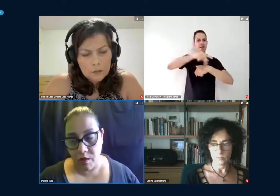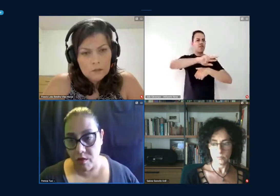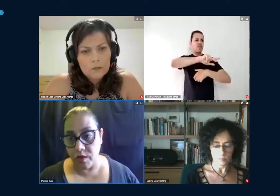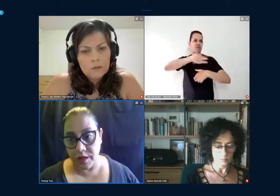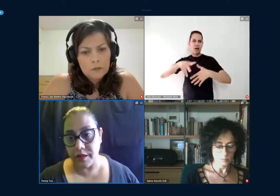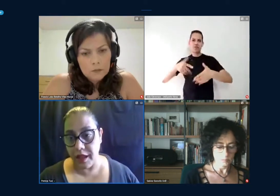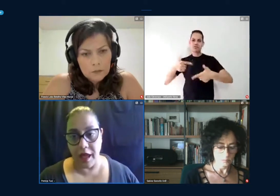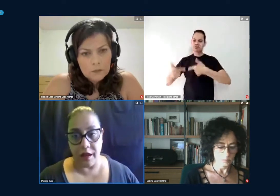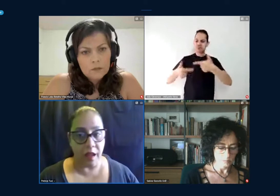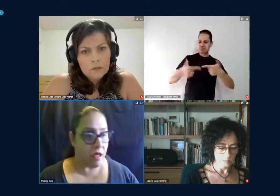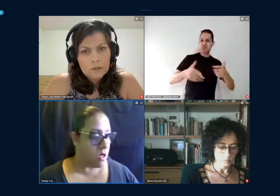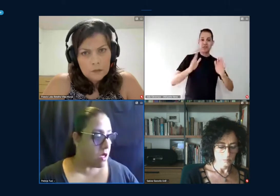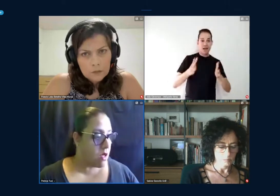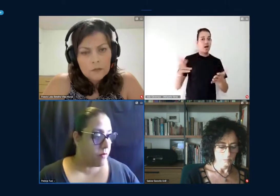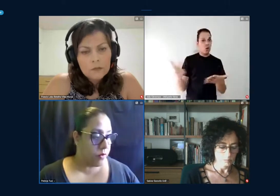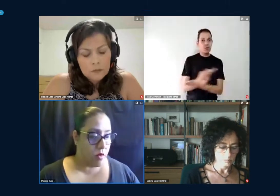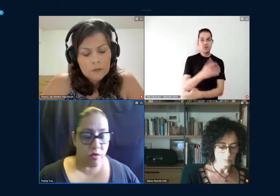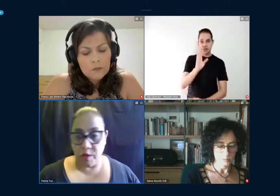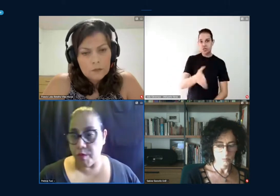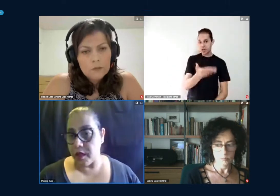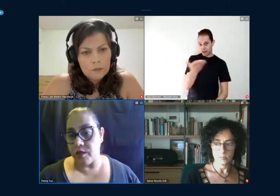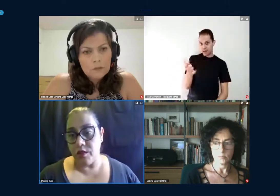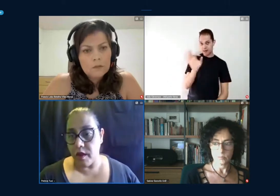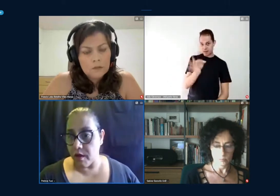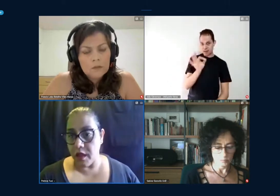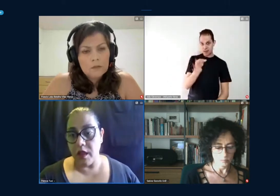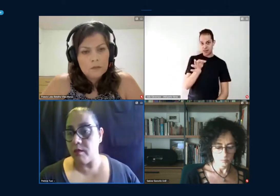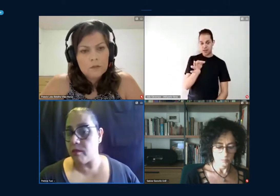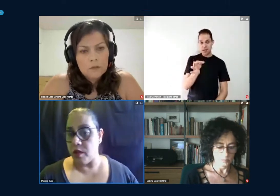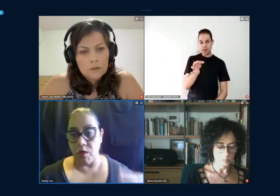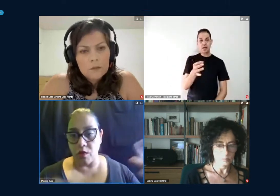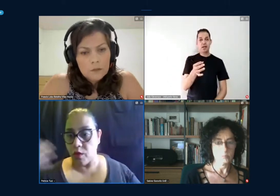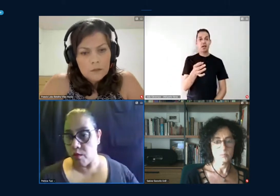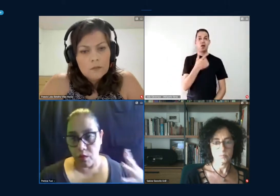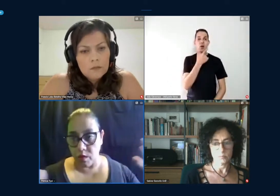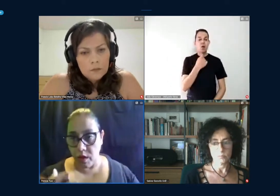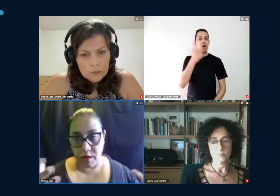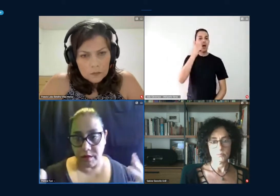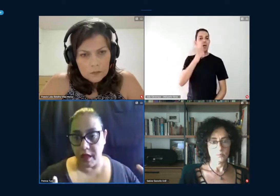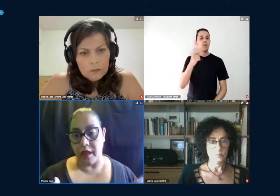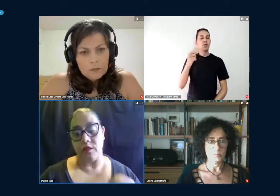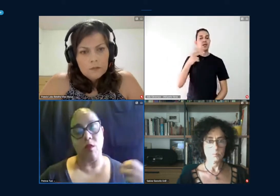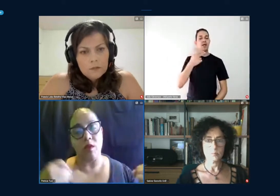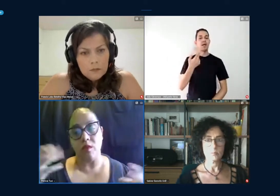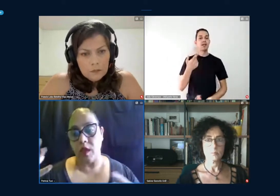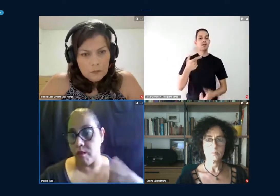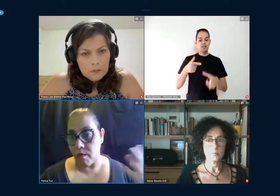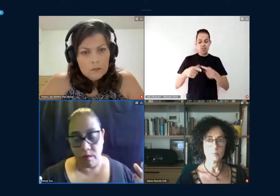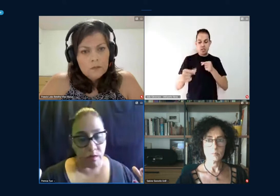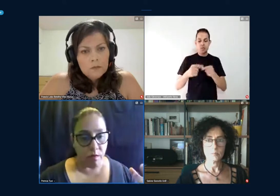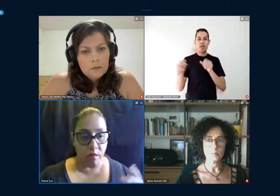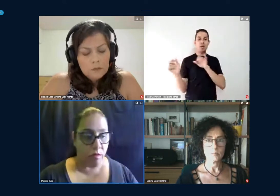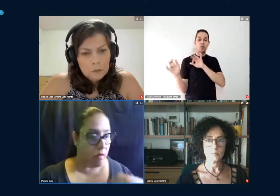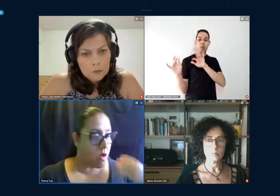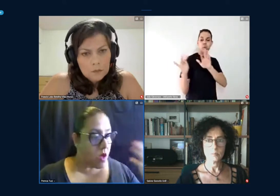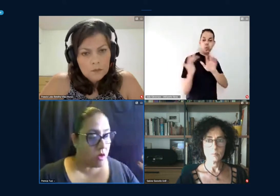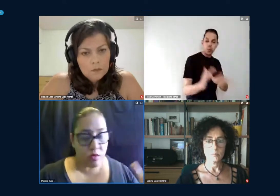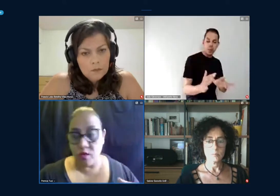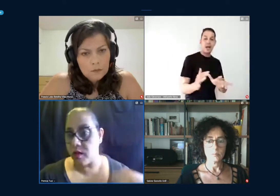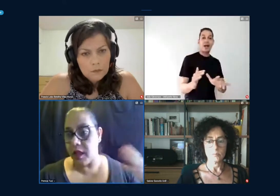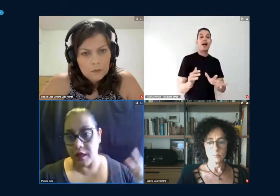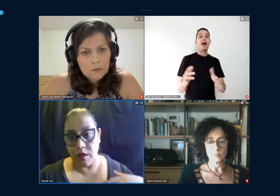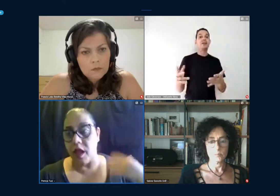já aconteceu com vocês lá. Quando os japoneses estiveram aqui chamou todo mundo de língua de sinais ou quando tem um